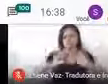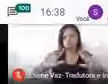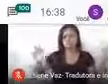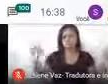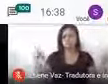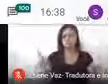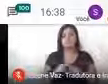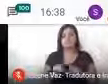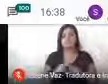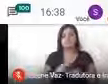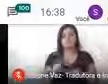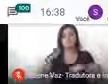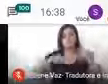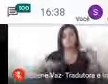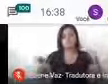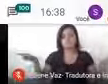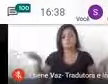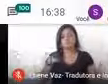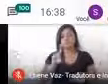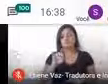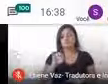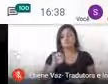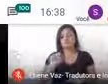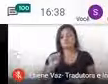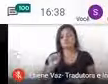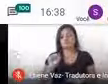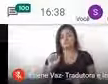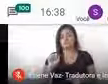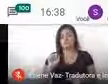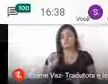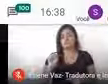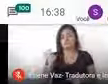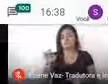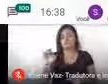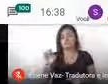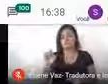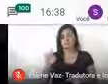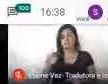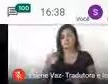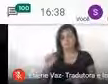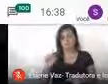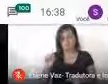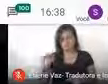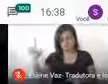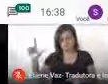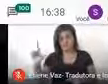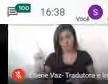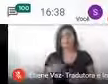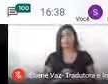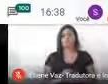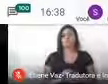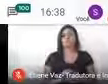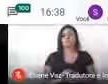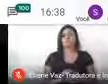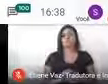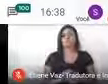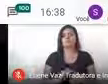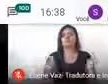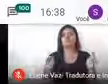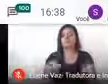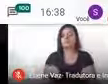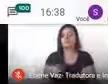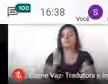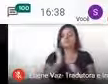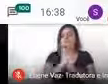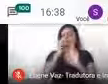ou diagenérica, que nesse projeto mapeou a diferença entre a fala dos homens e das